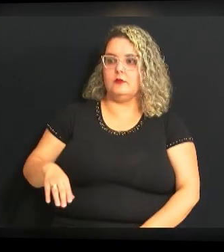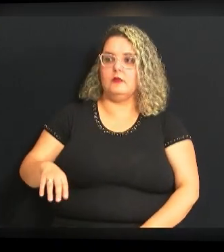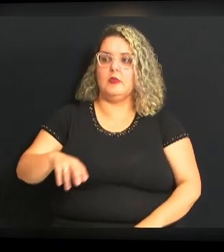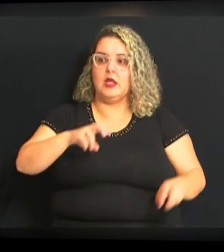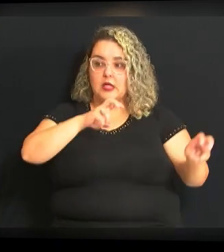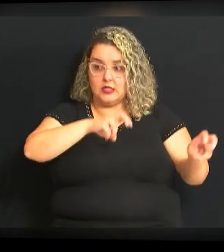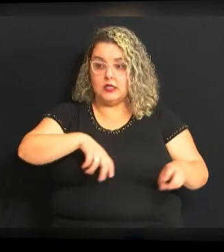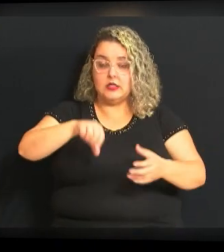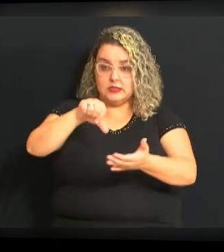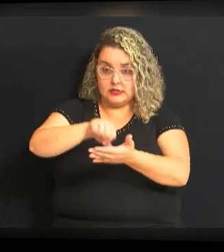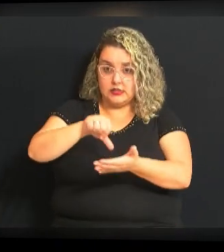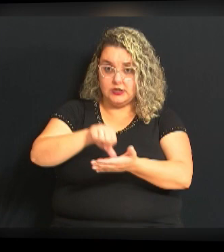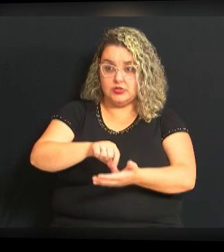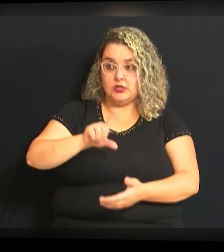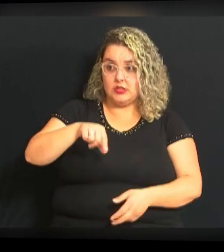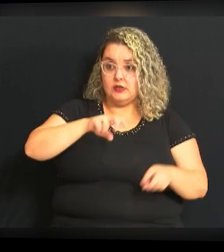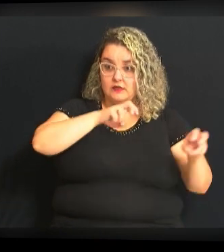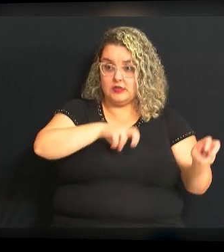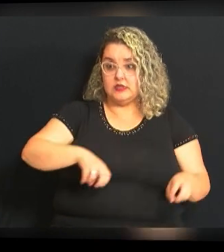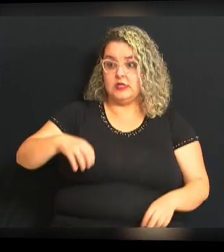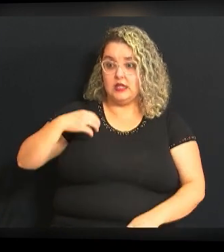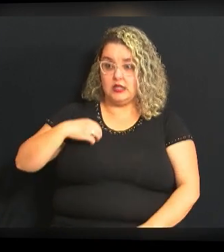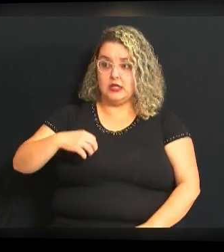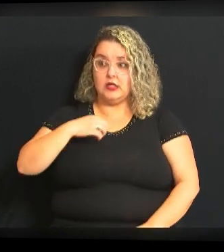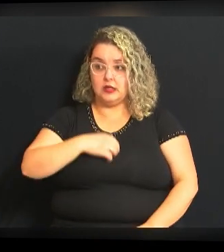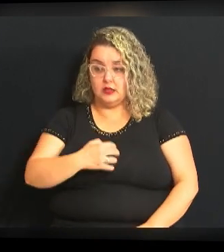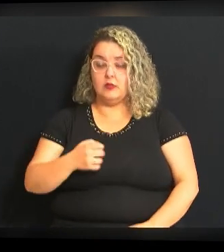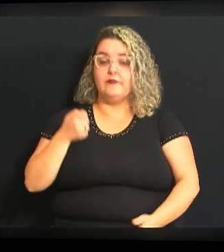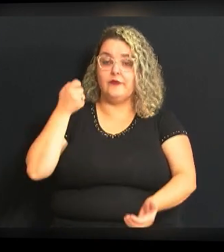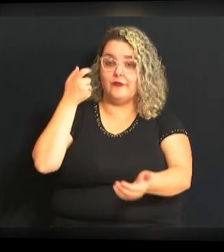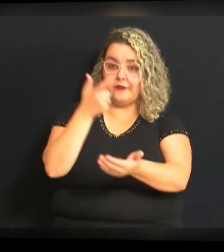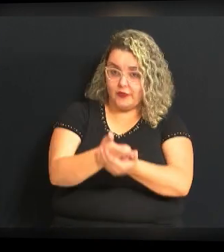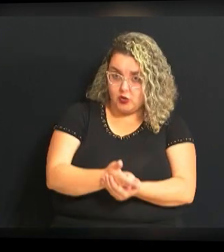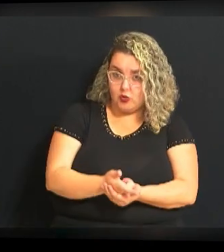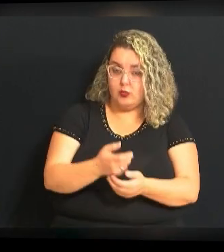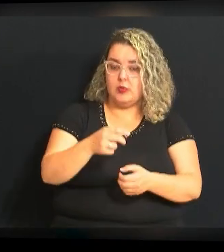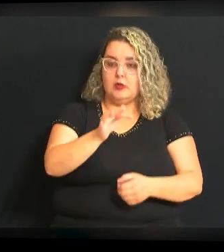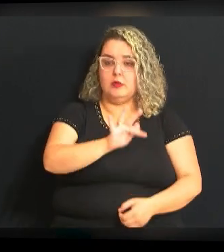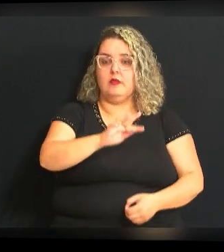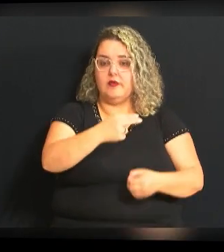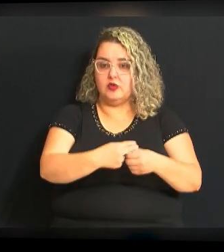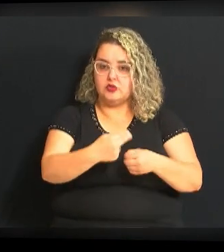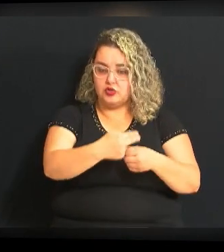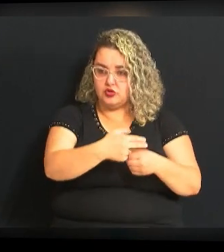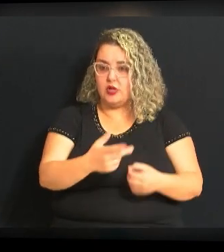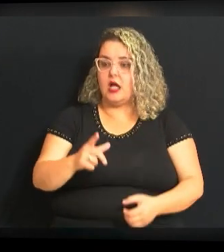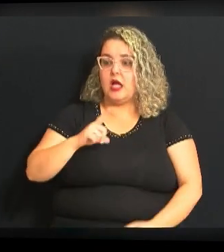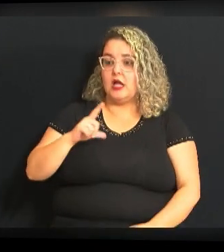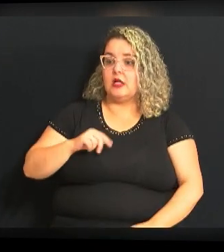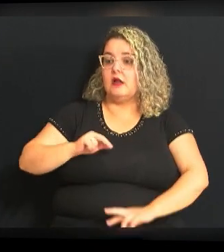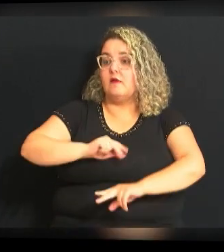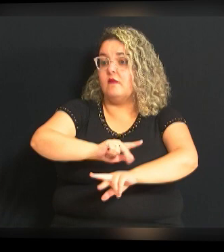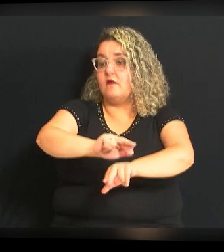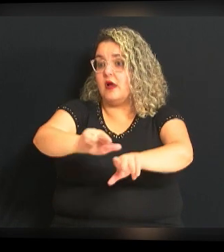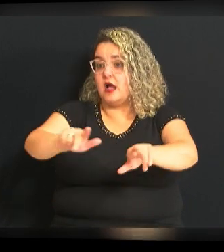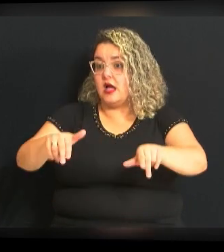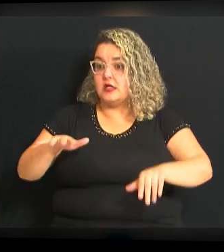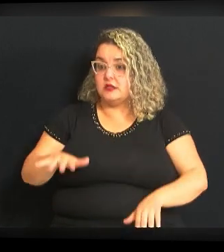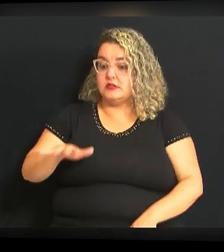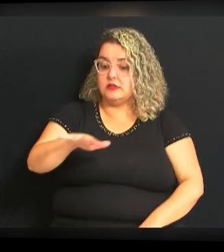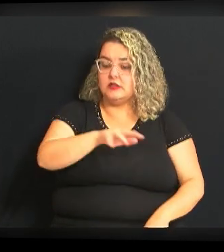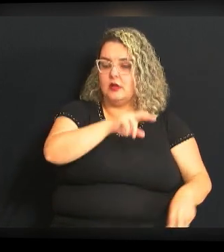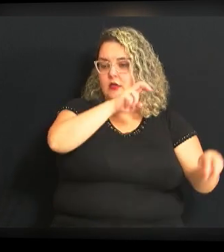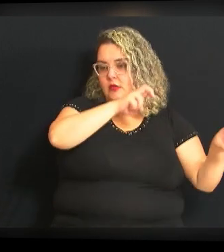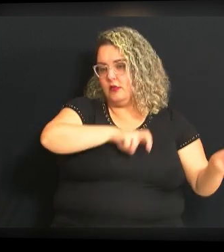fazenda, que é a sede da Fazenda Argentina, que, como eu vou mostrar, foi comprada pela Unicamp, mas a gente tem ainda uma série de áreas